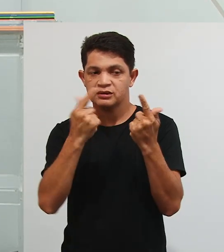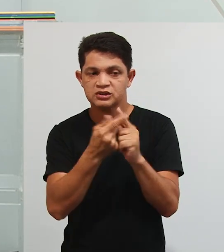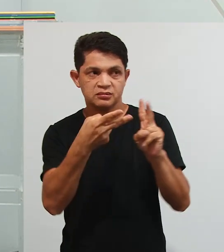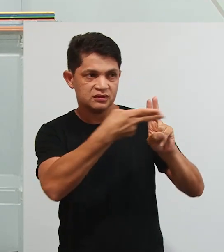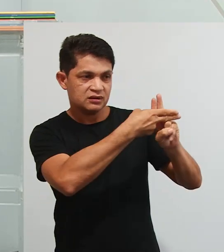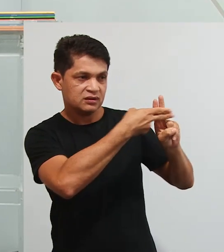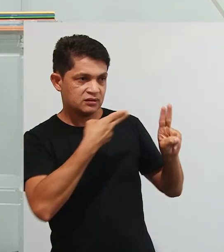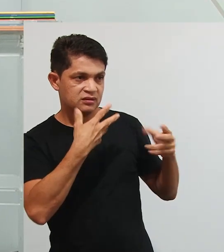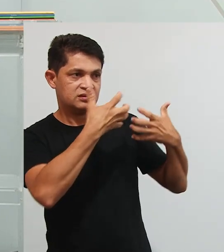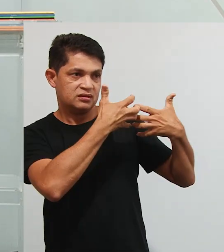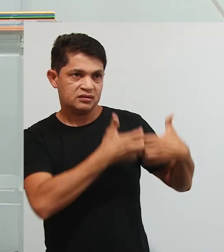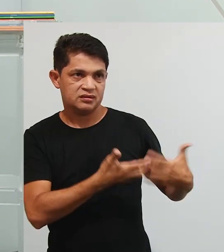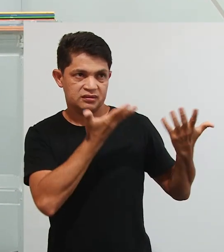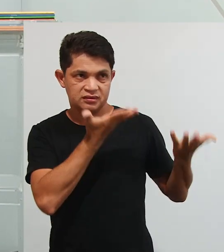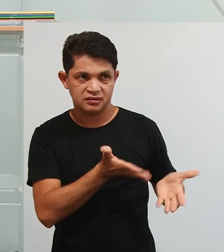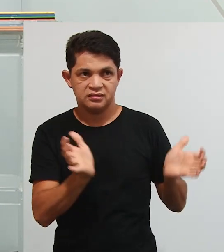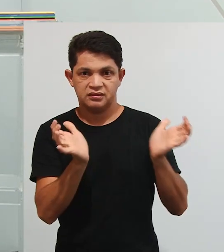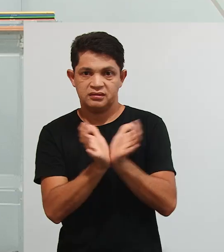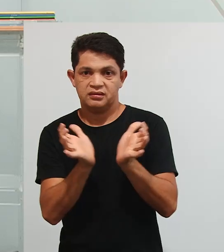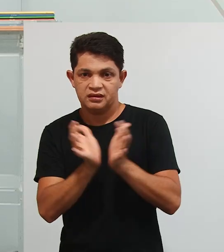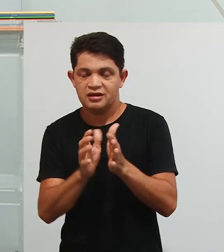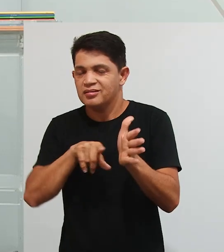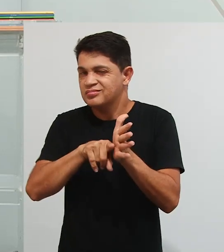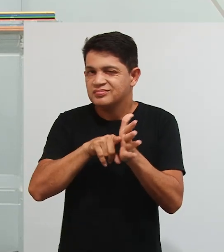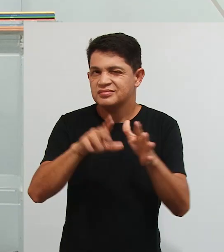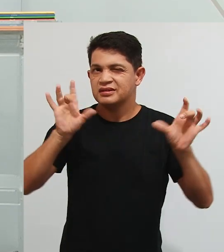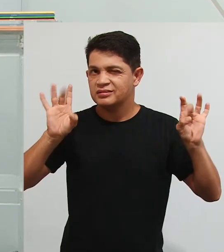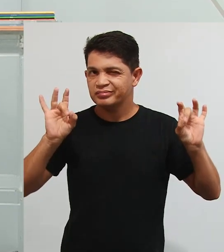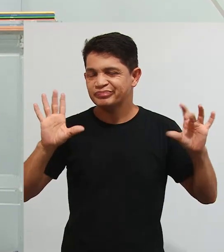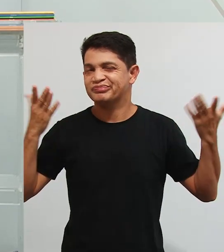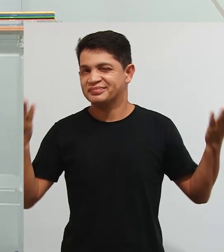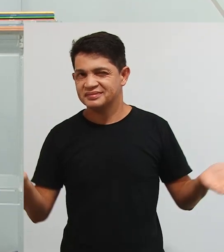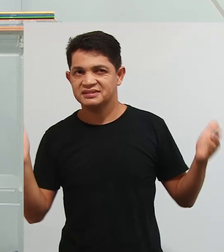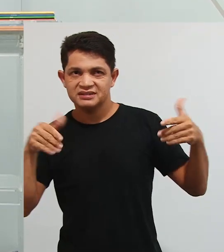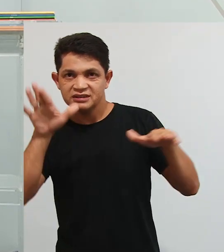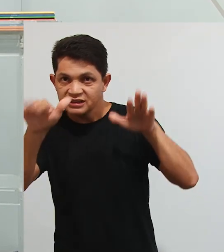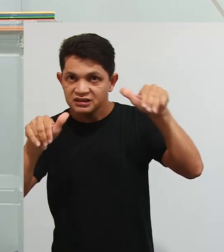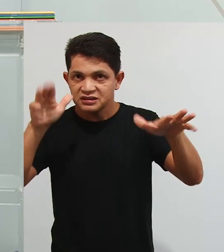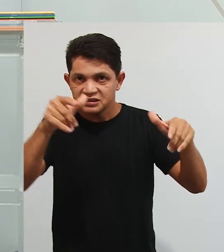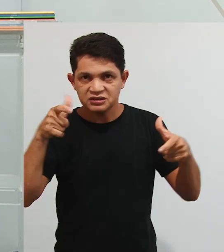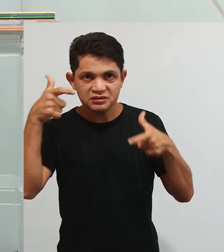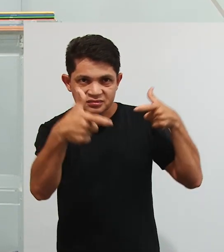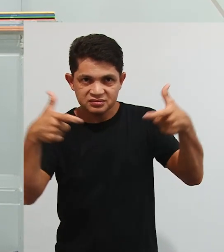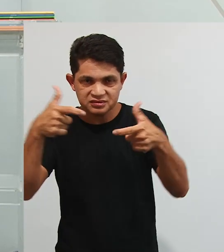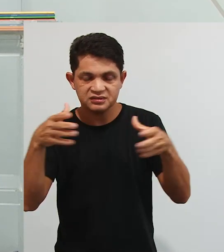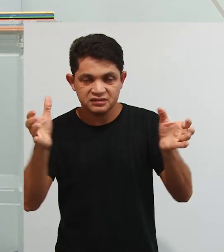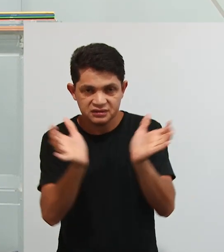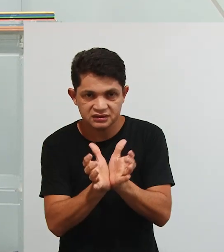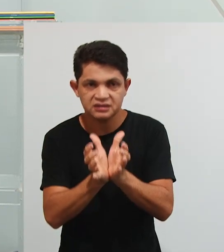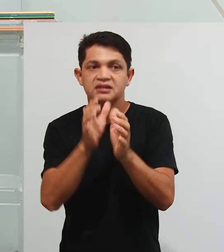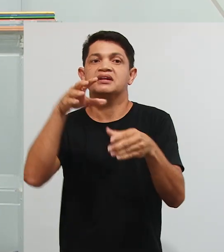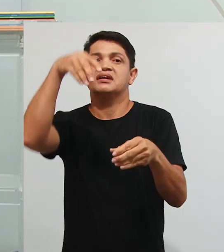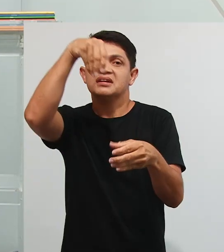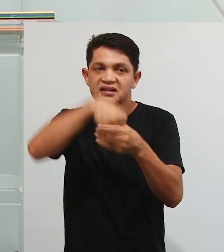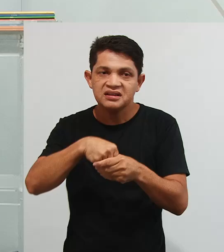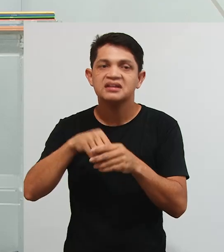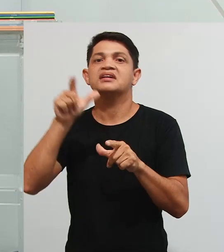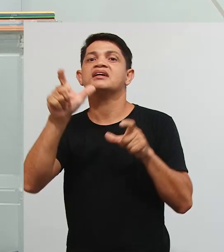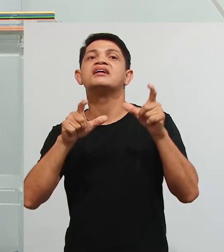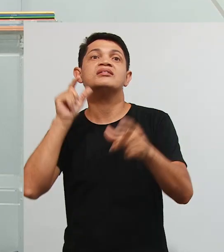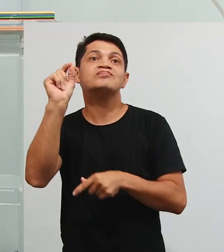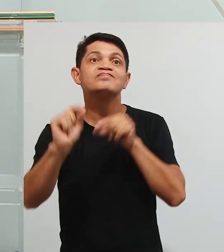IFRO, mas a gente tem um grupo bem especial, que eu vou chamar, assim, para você fazer parte, se você ainda não faz, que